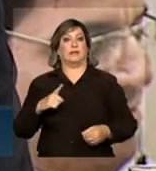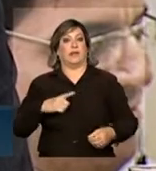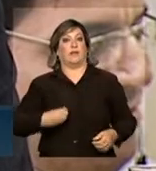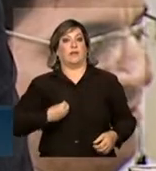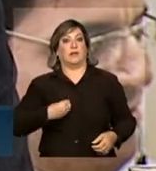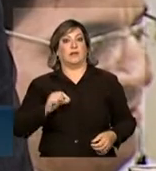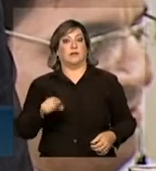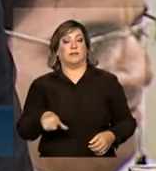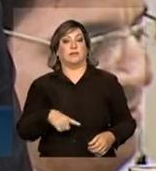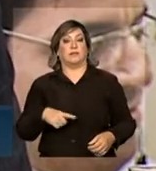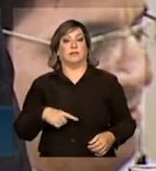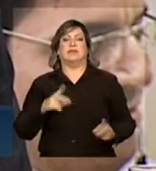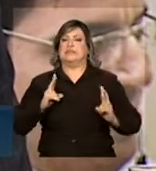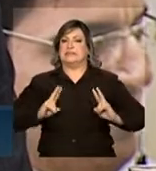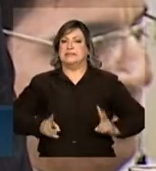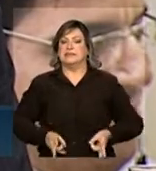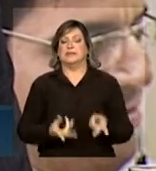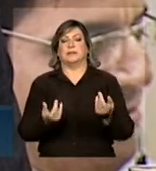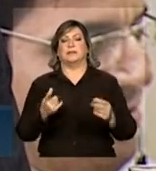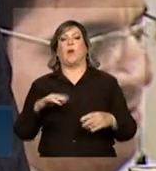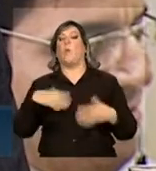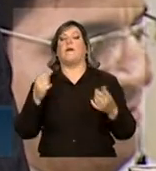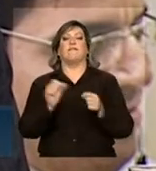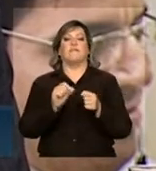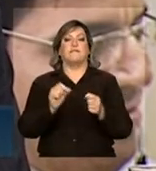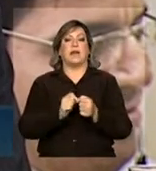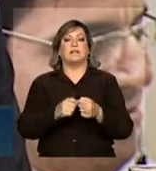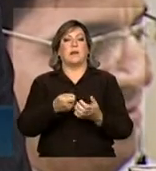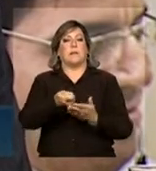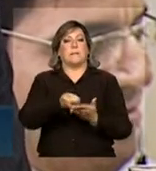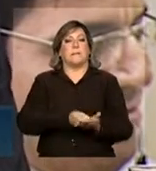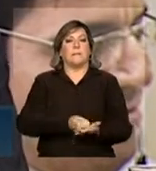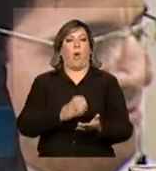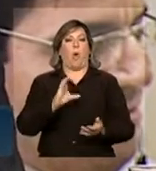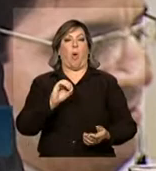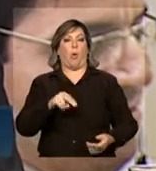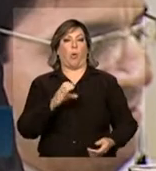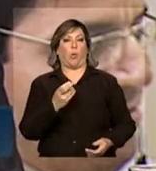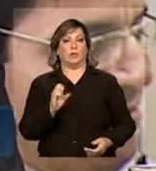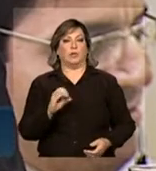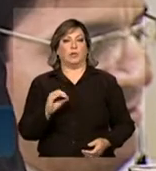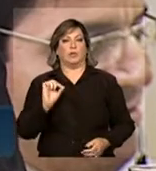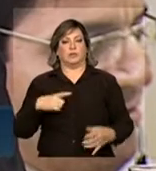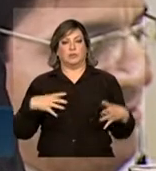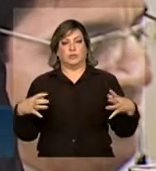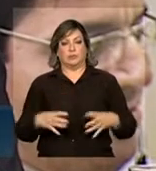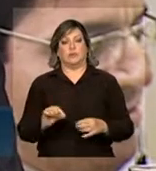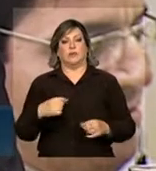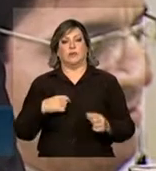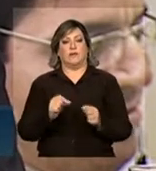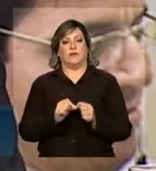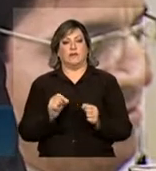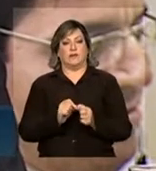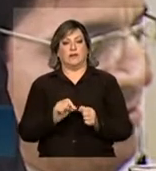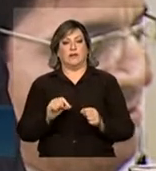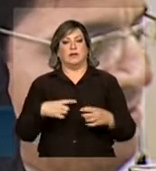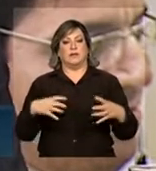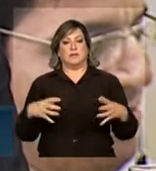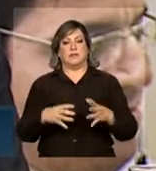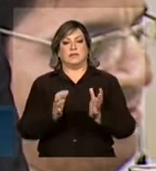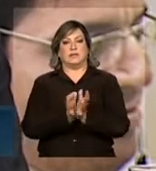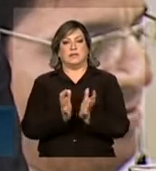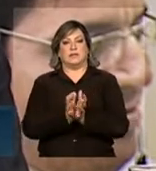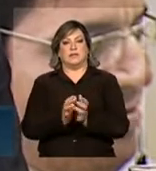drama que toda vez vivem quando faz concurso público ou seleção pública que você faz uma seleção tem o número de